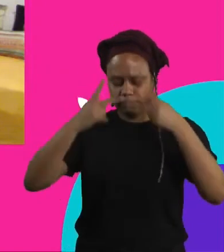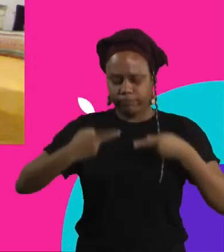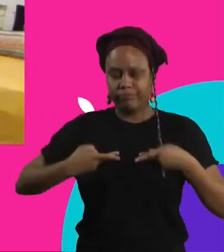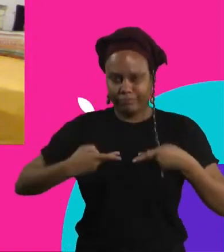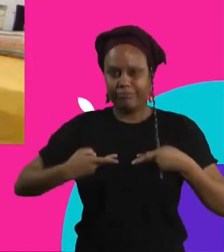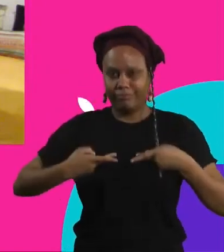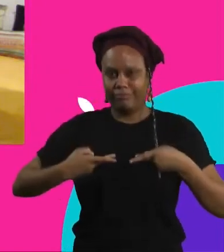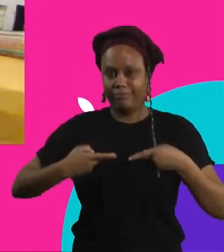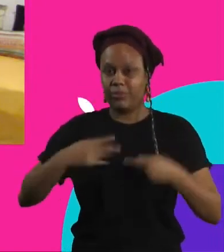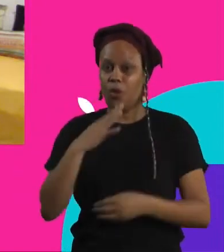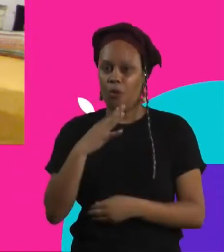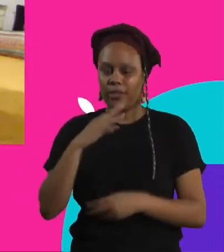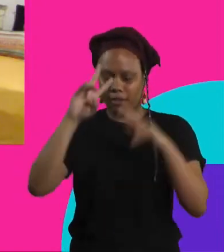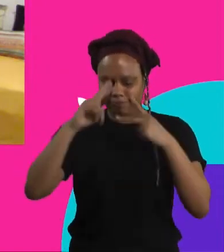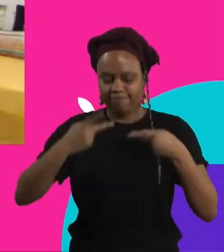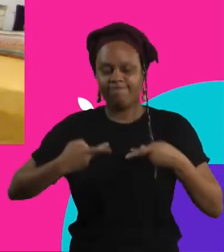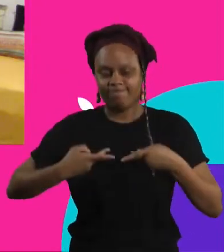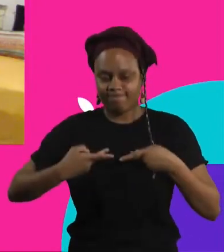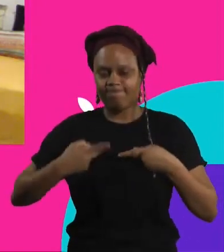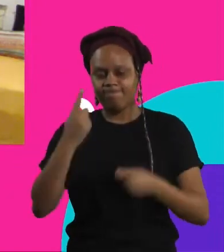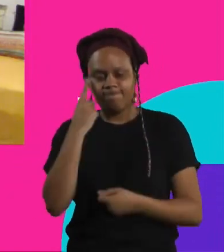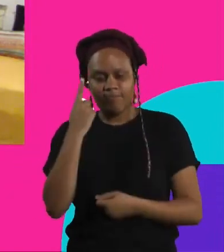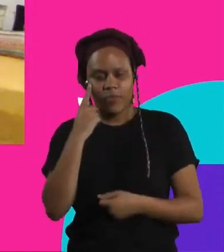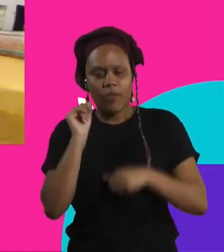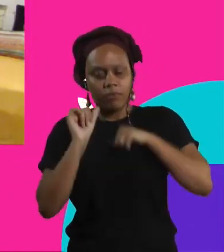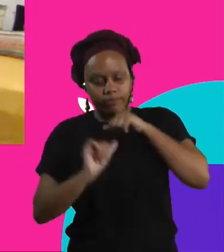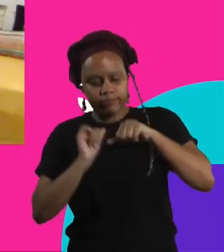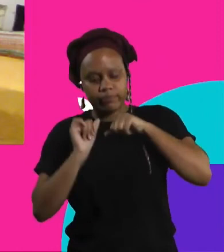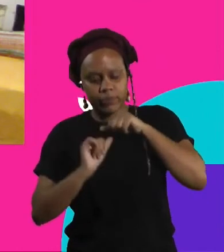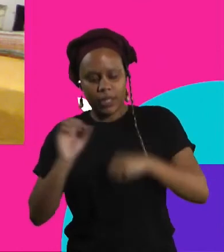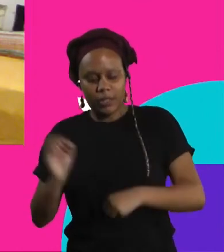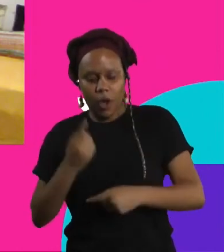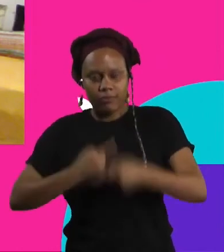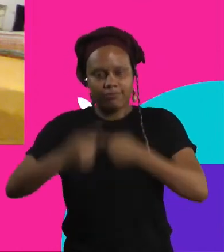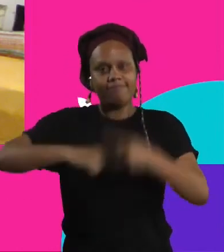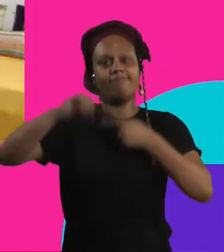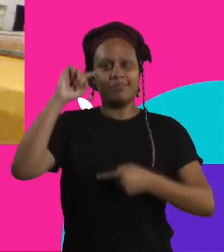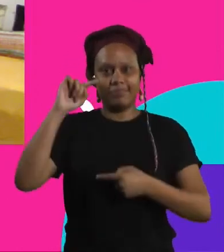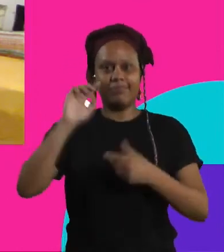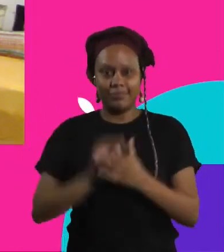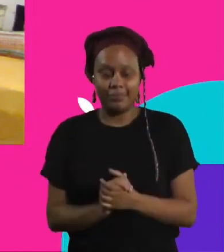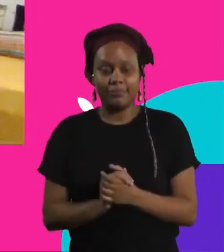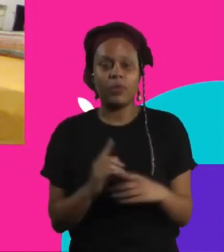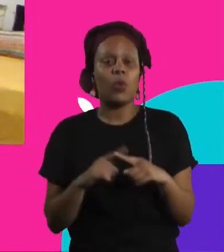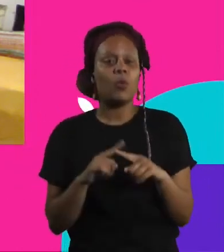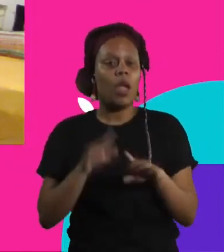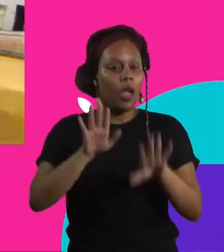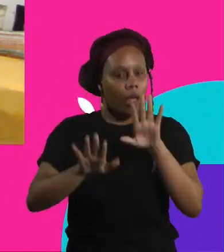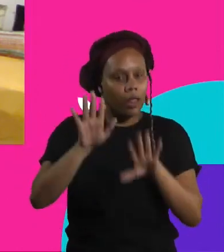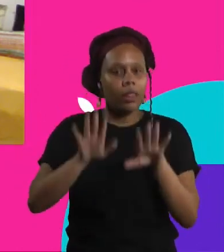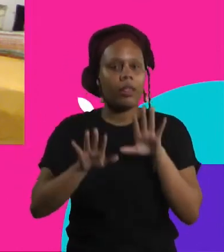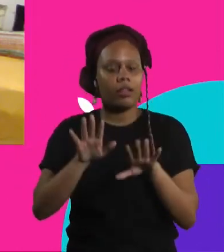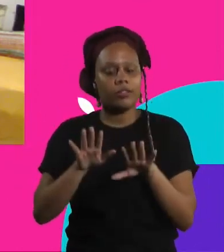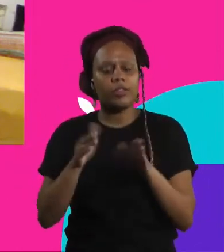muito passar por esse processo de mudança, né? De reinvenção, muitas vezes, porque você busca esse novo